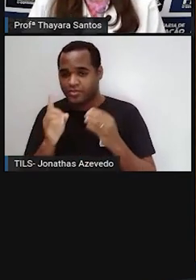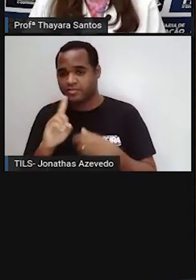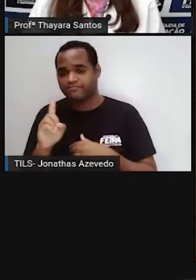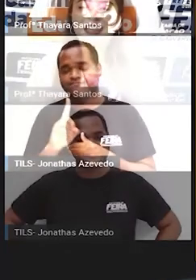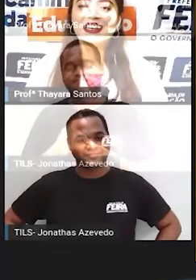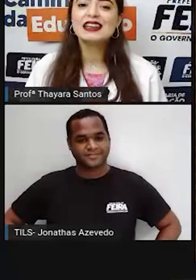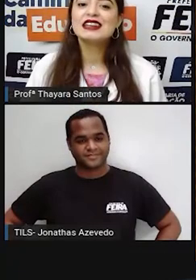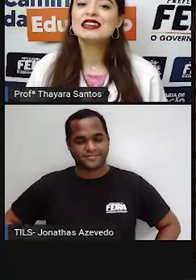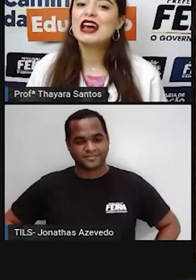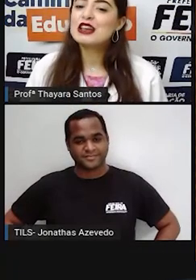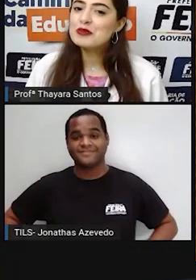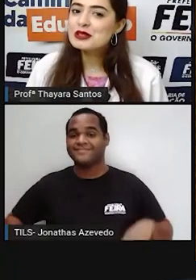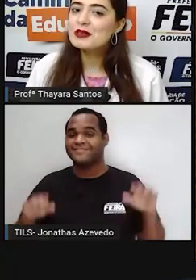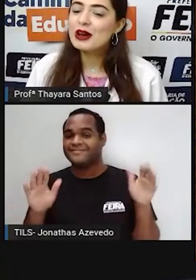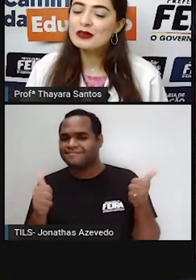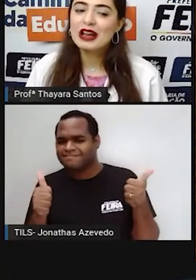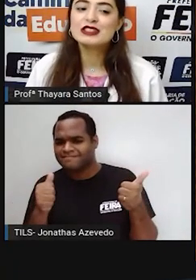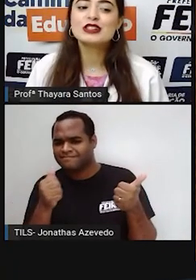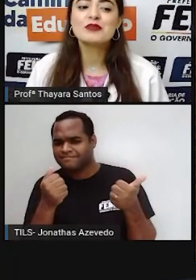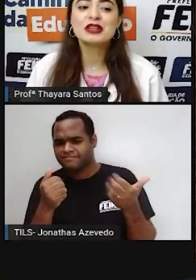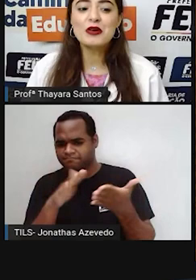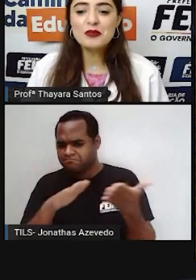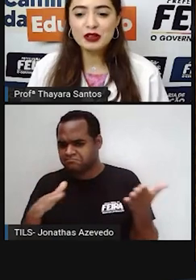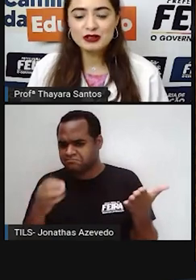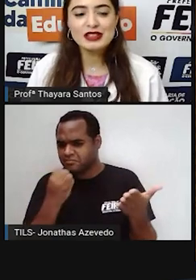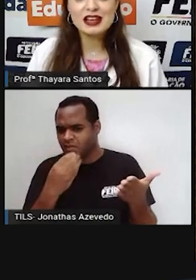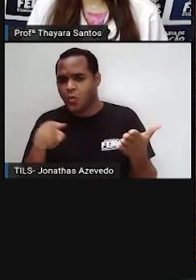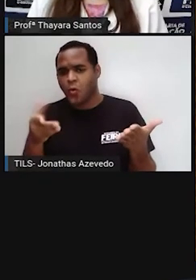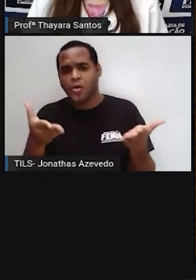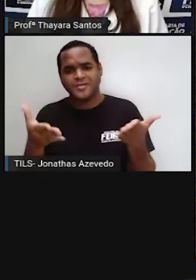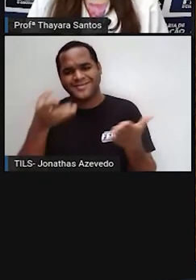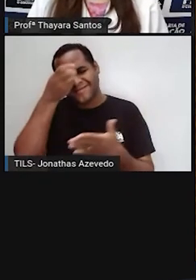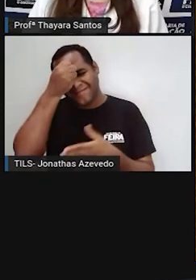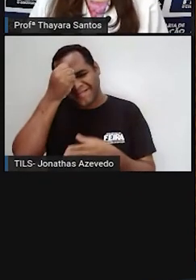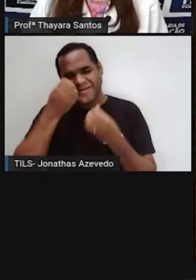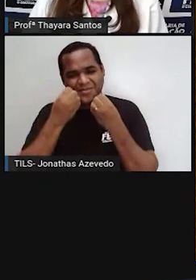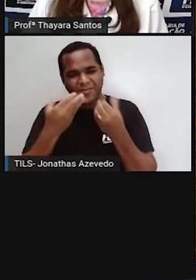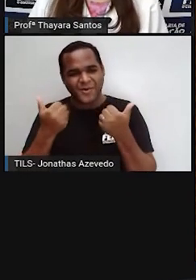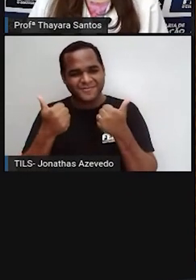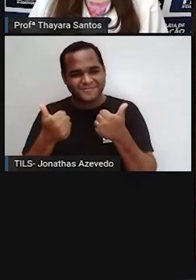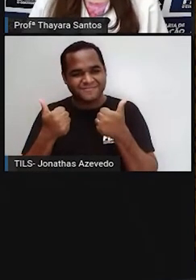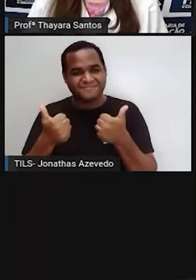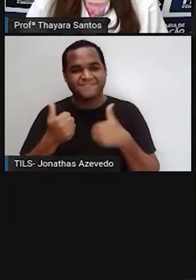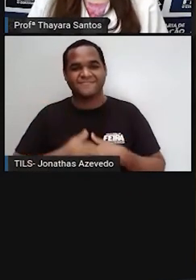sexuada. E aí, pessoal, a gente aprendeu muito nessa aula de hoje, hein?